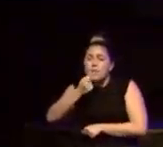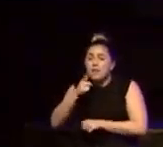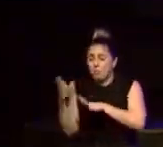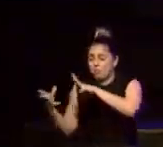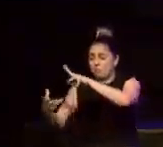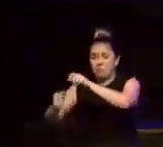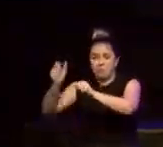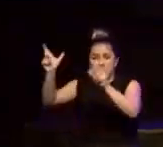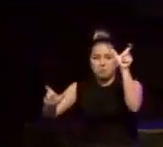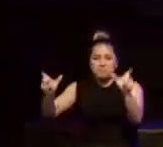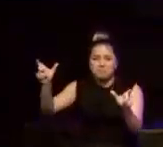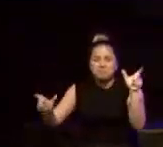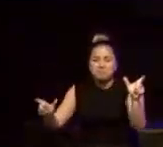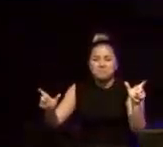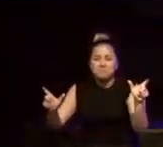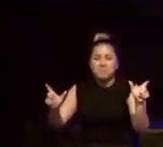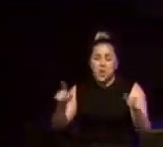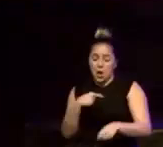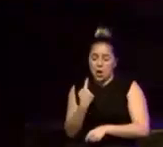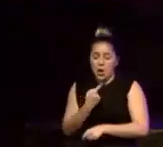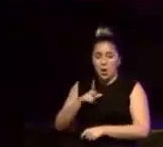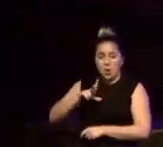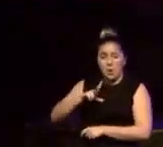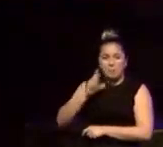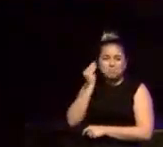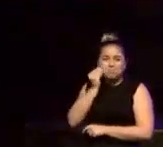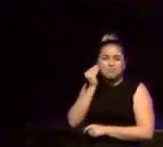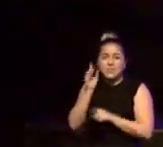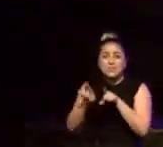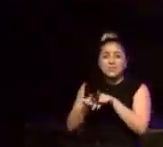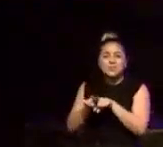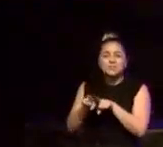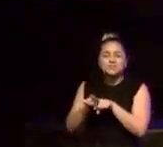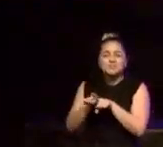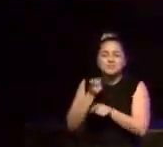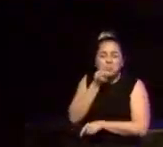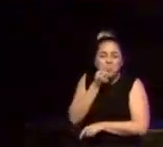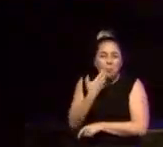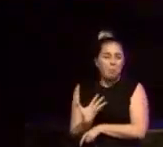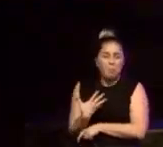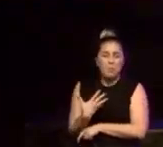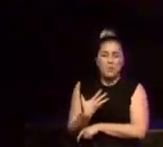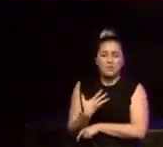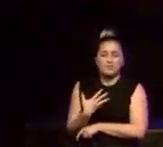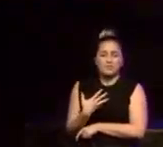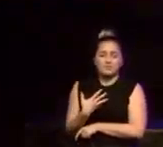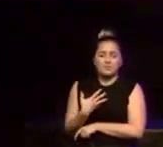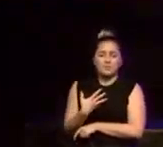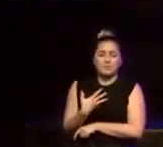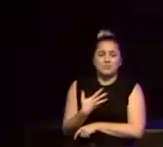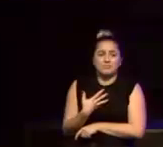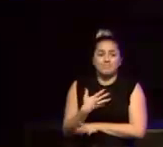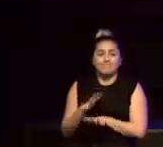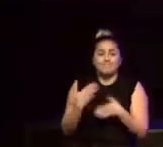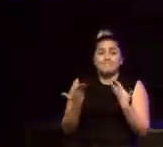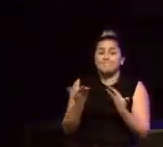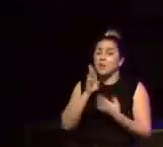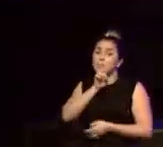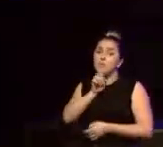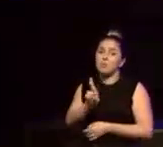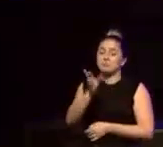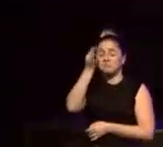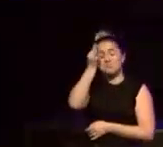respeito da igreja, ou a nossa própria experiência na igreja, se ela não for favorável, se ela não for a mais agradável que poderia ser? E a resposta é: eu não